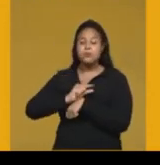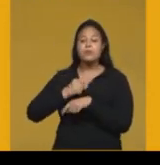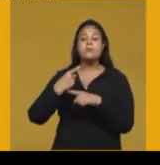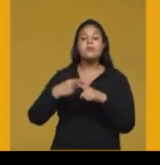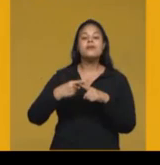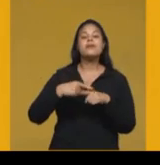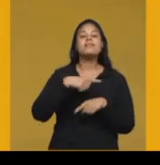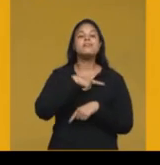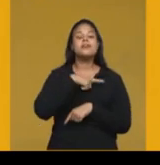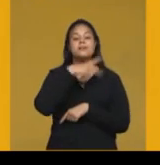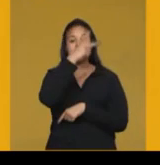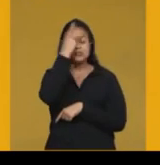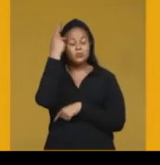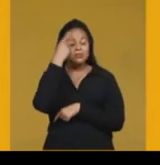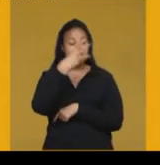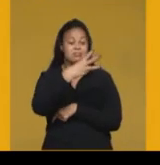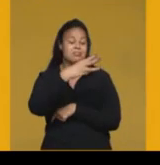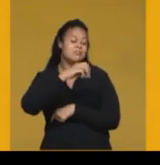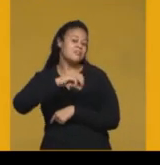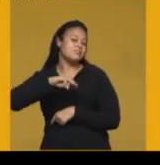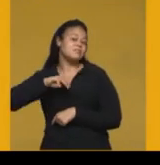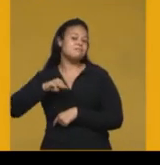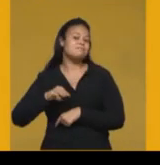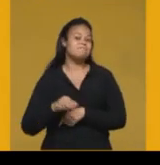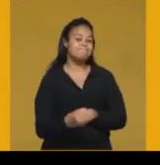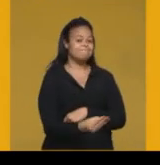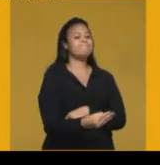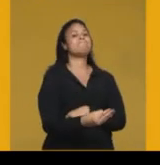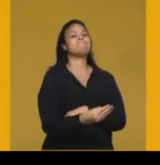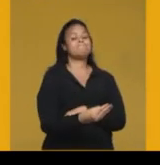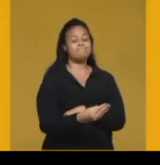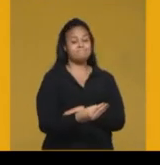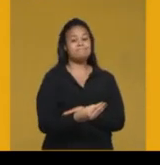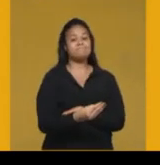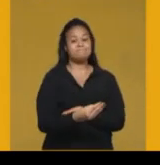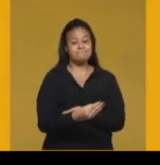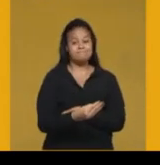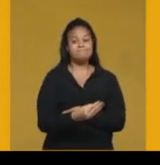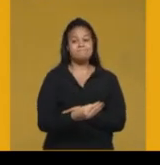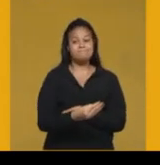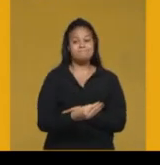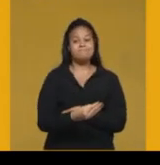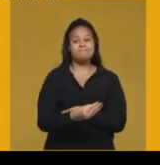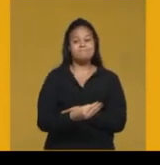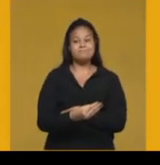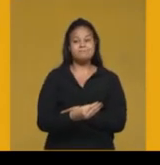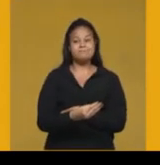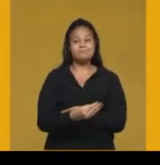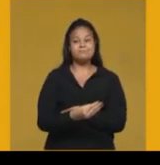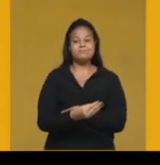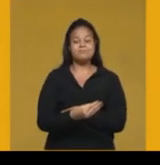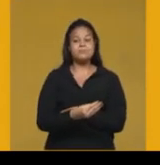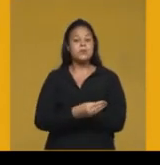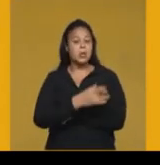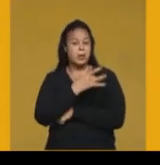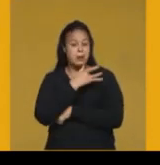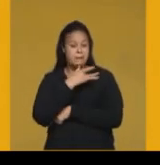habitantes. Os médicos estão trabalhando sem equipamentos de proteção individual.